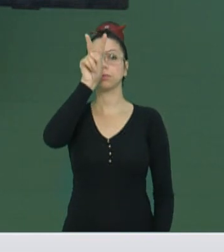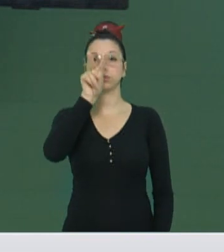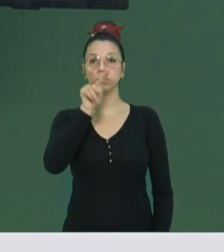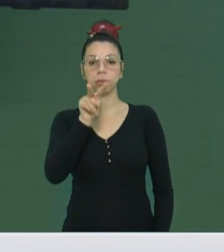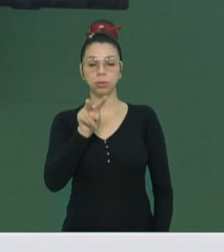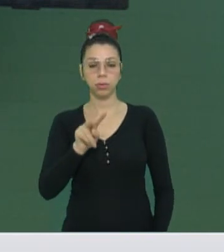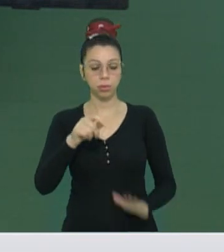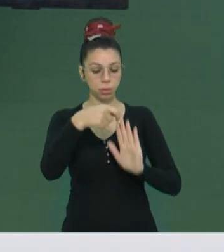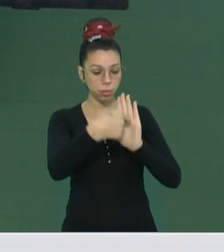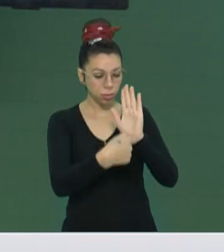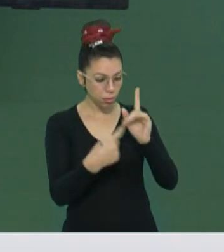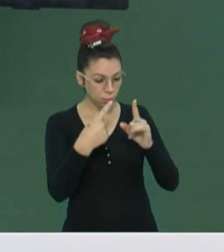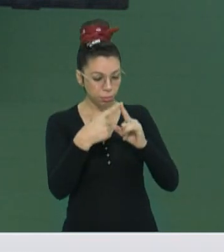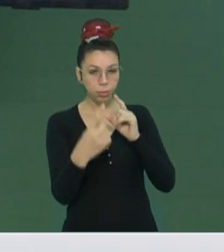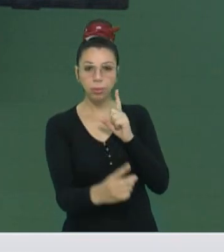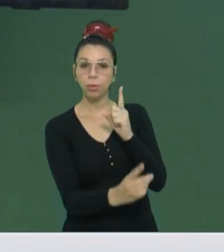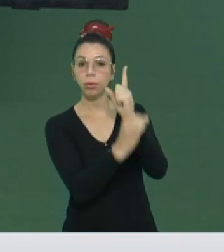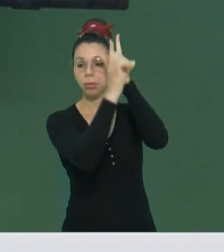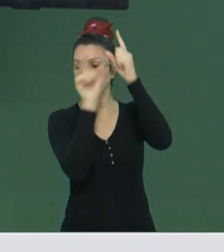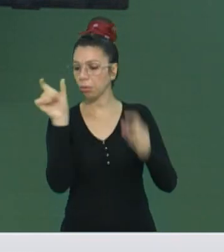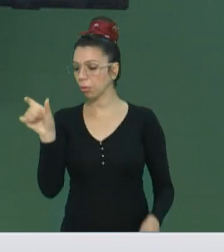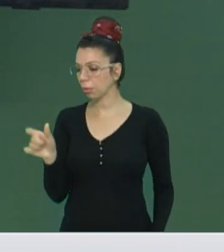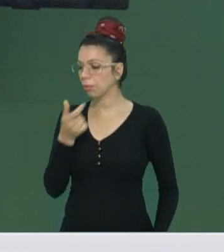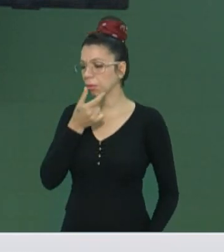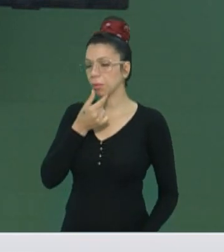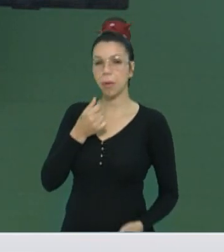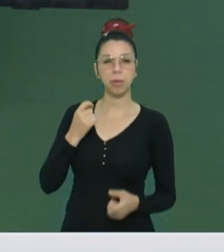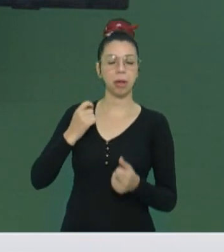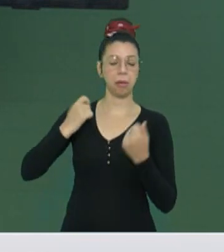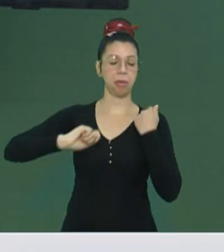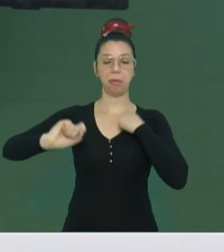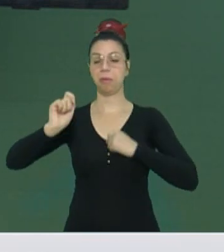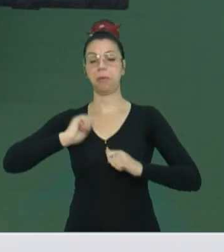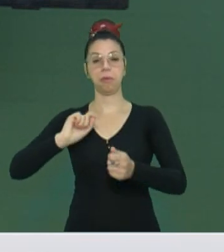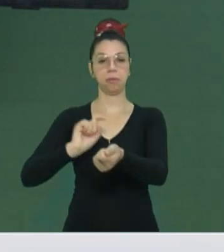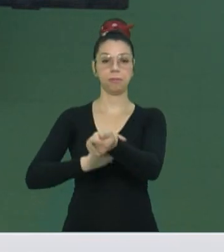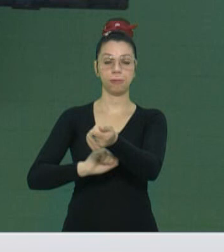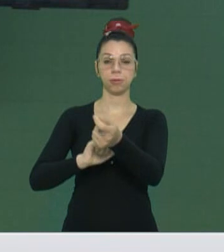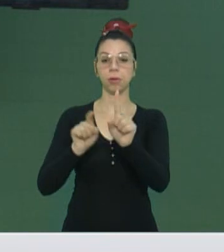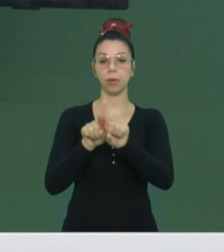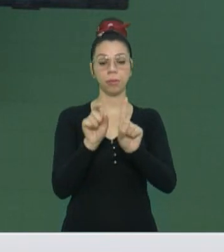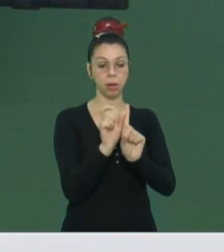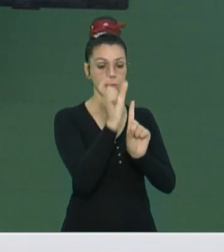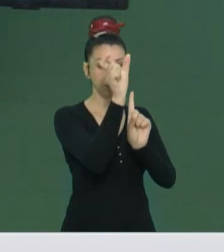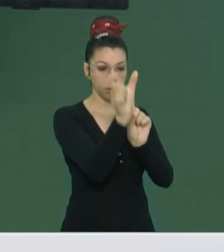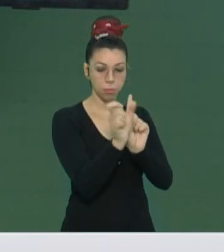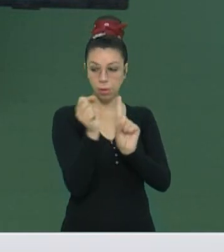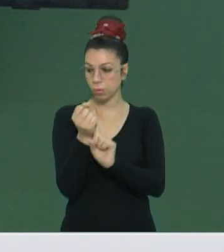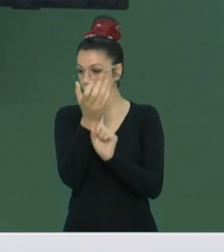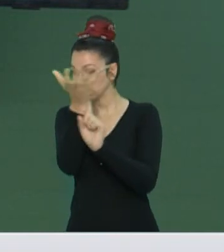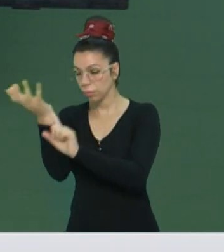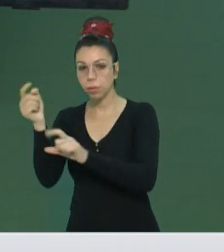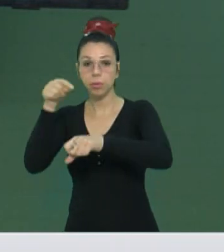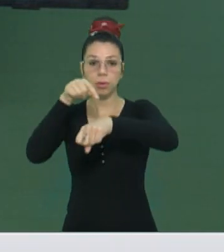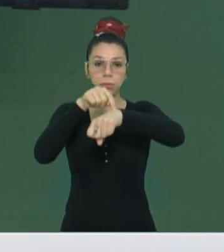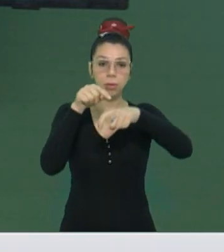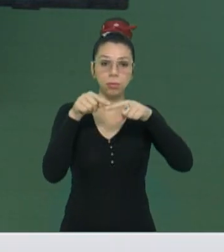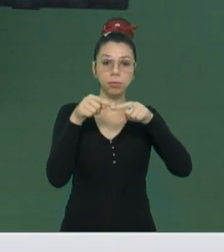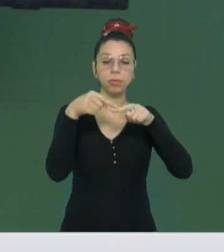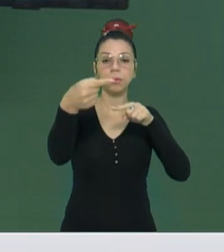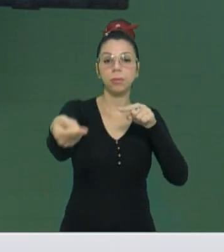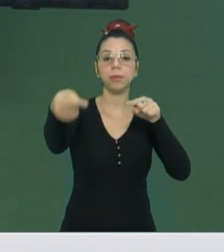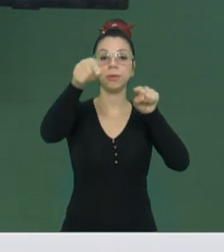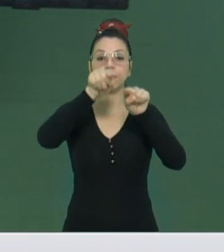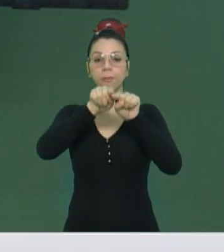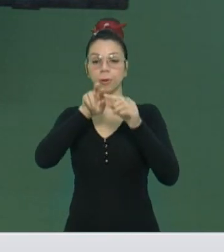e descobrir por que ele está irritado. Ver a parte verbal e o não verbal. Mais um tempinho para você e